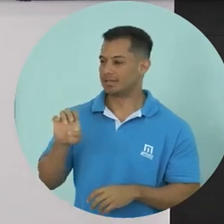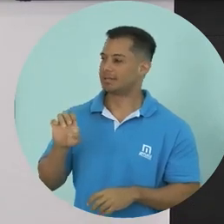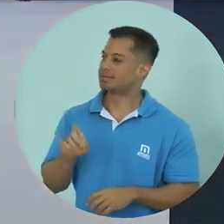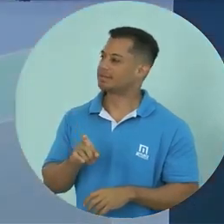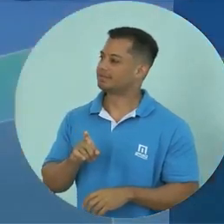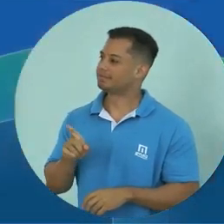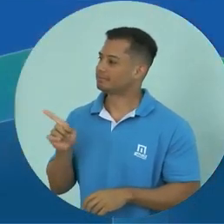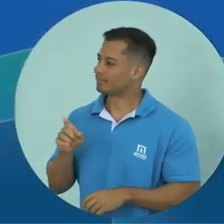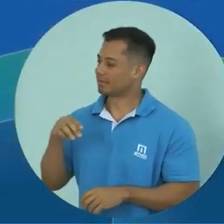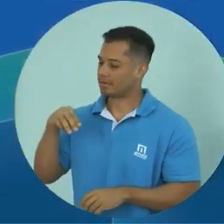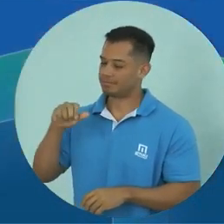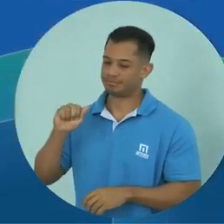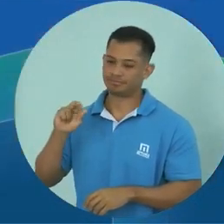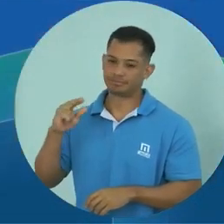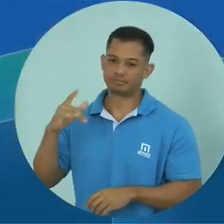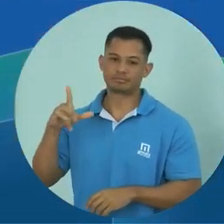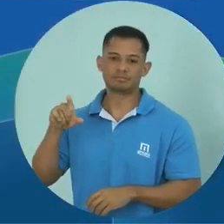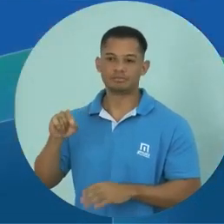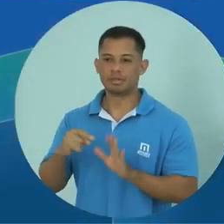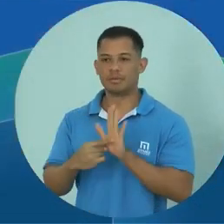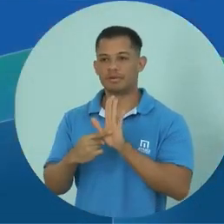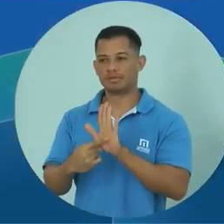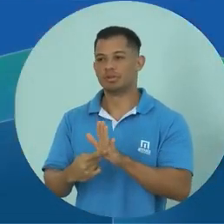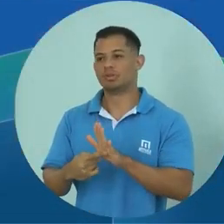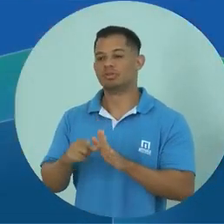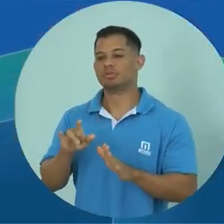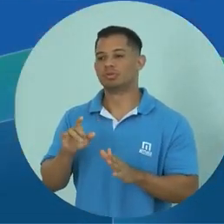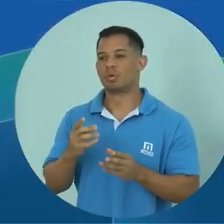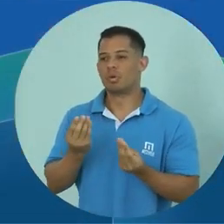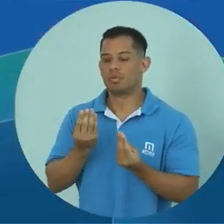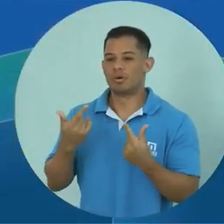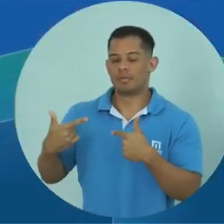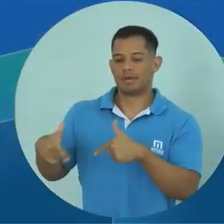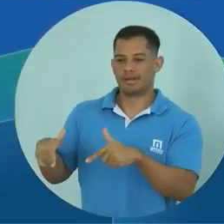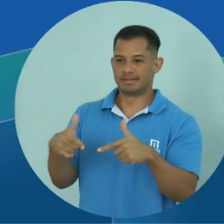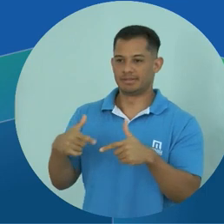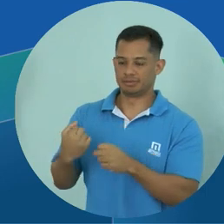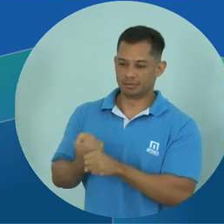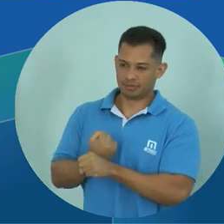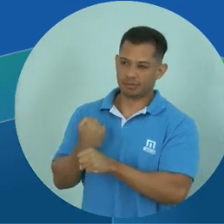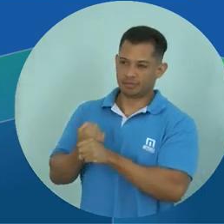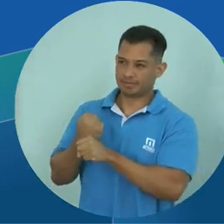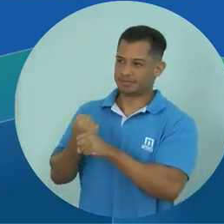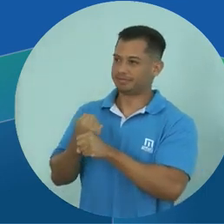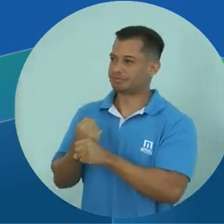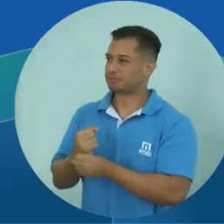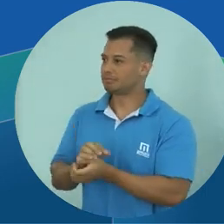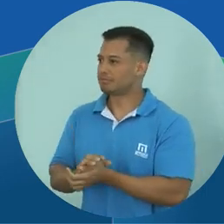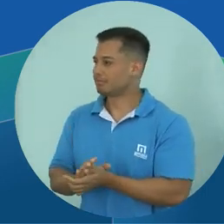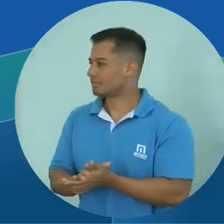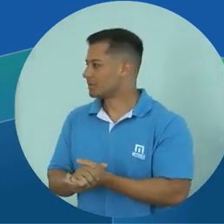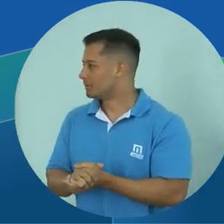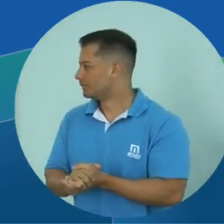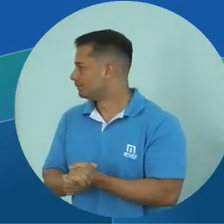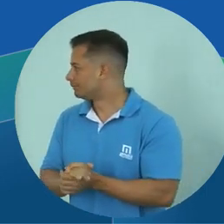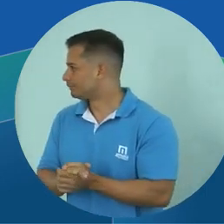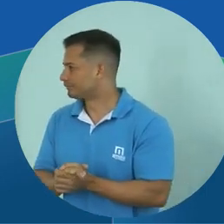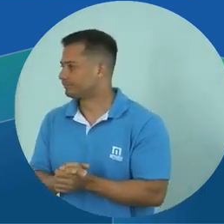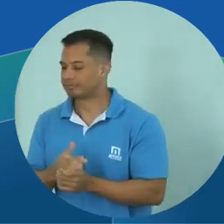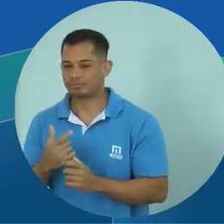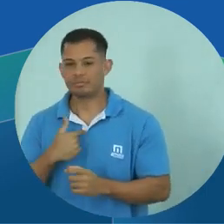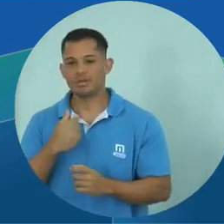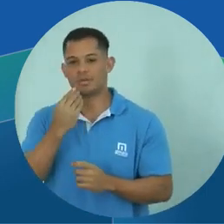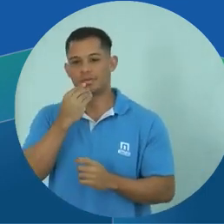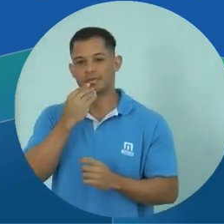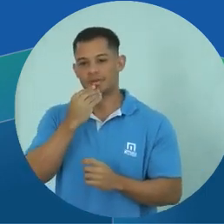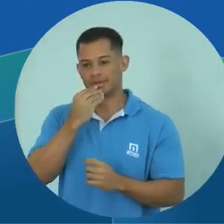agora, mas numa visão de operação de execução de obra, né? Então, eu tive a oportunidade de estar à